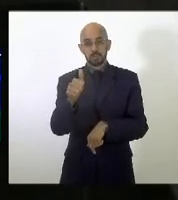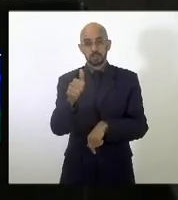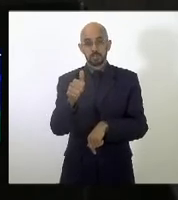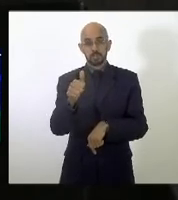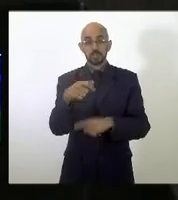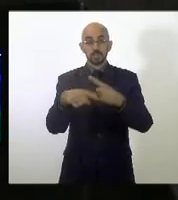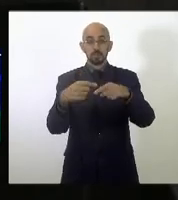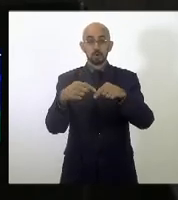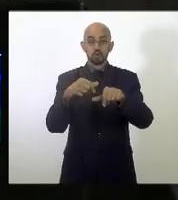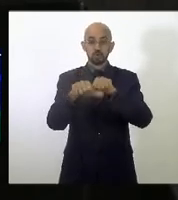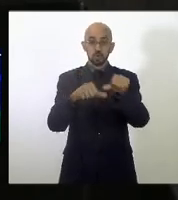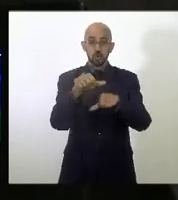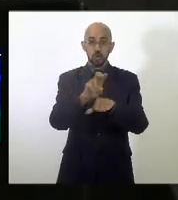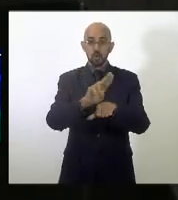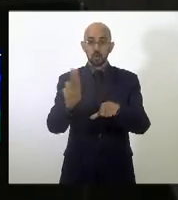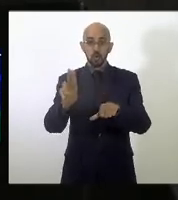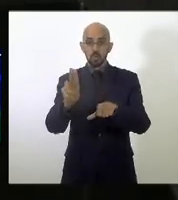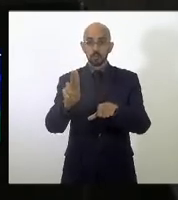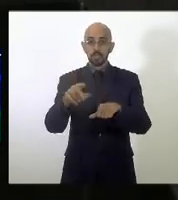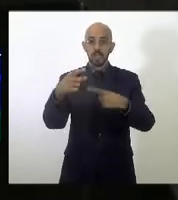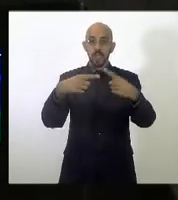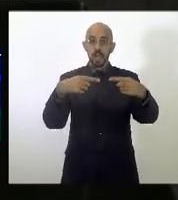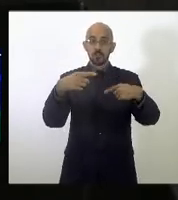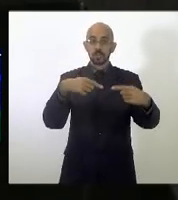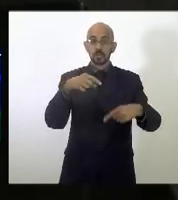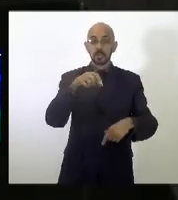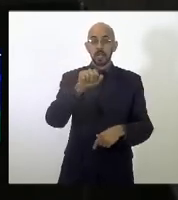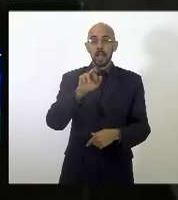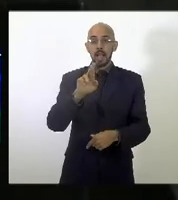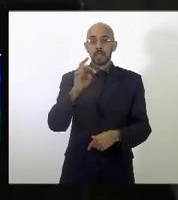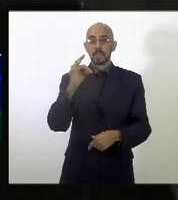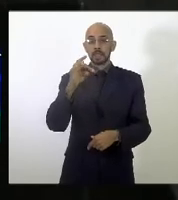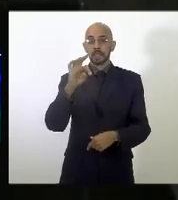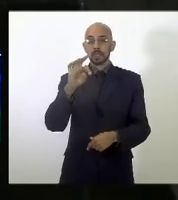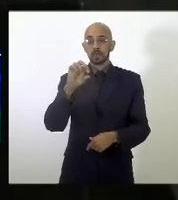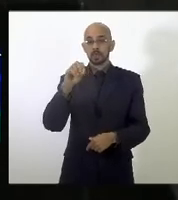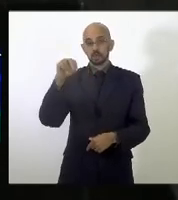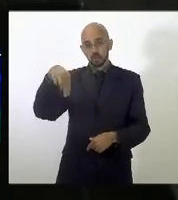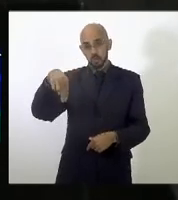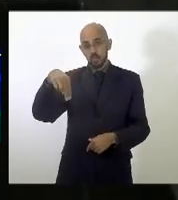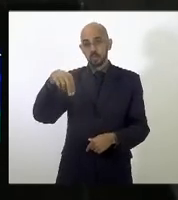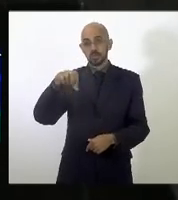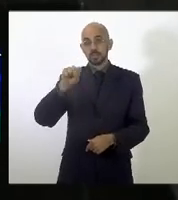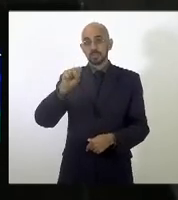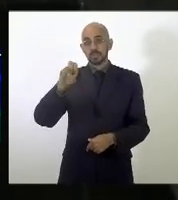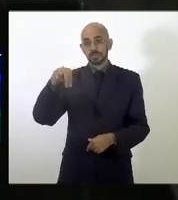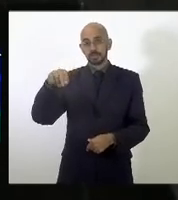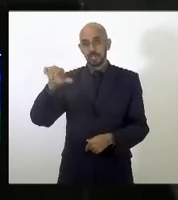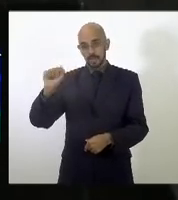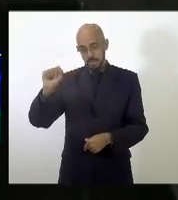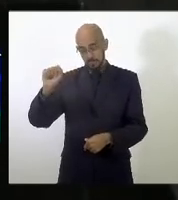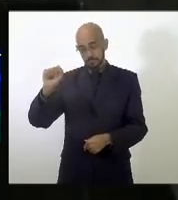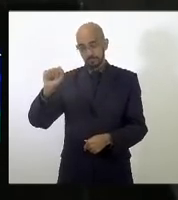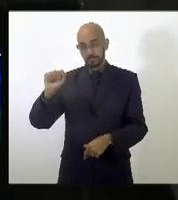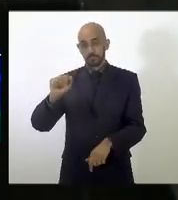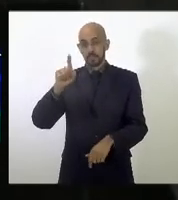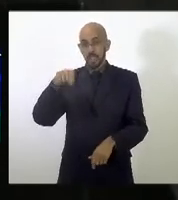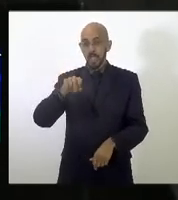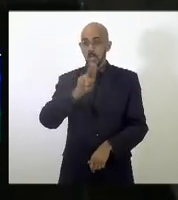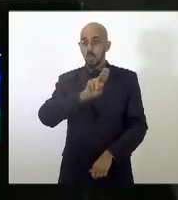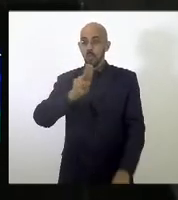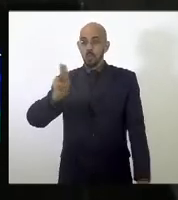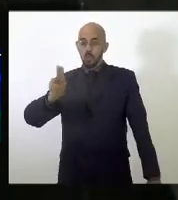chamou Avenida Ayrton Senna. Não é um nome que faz parte da história da